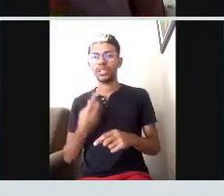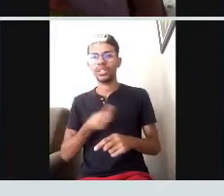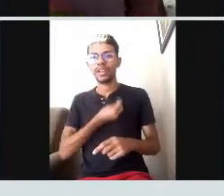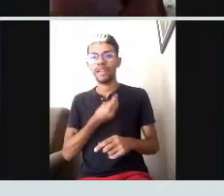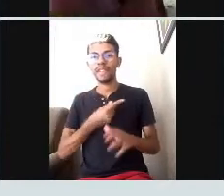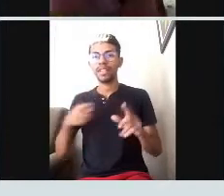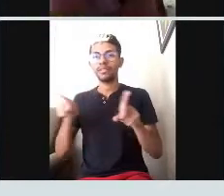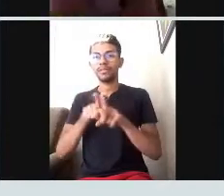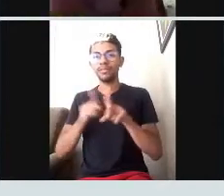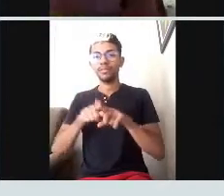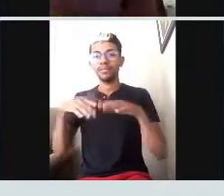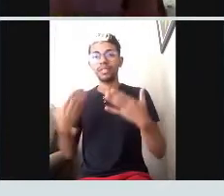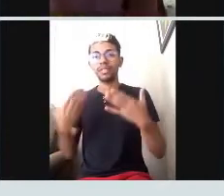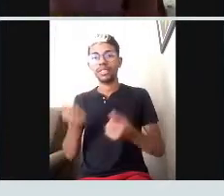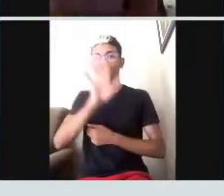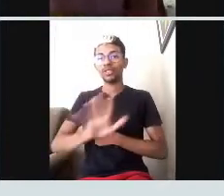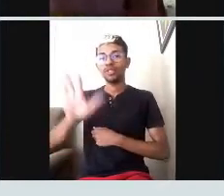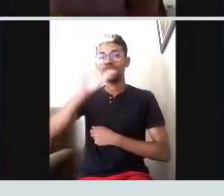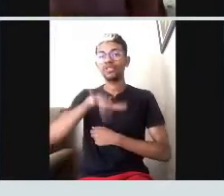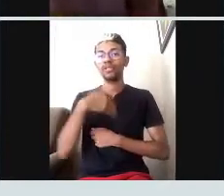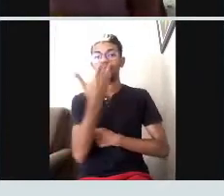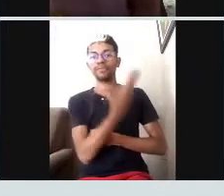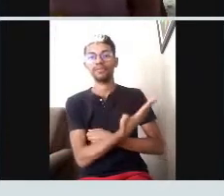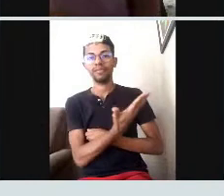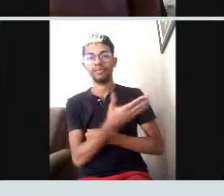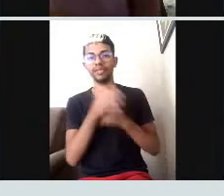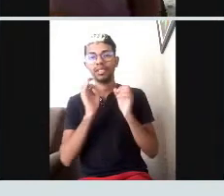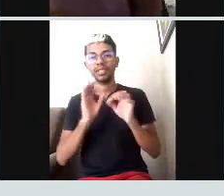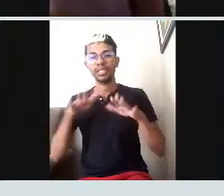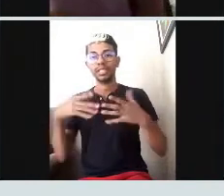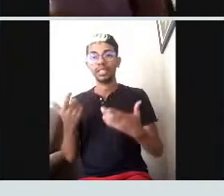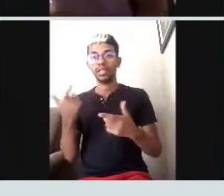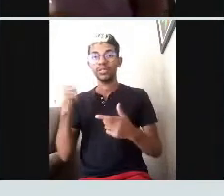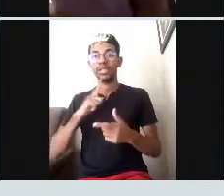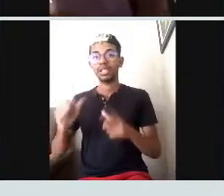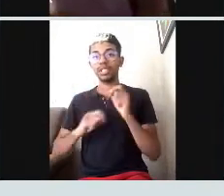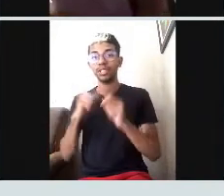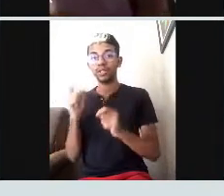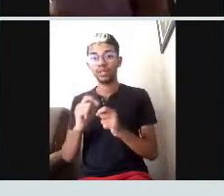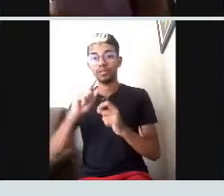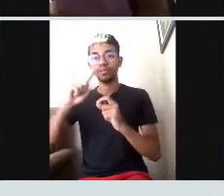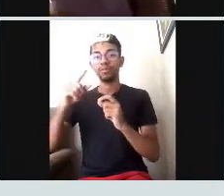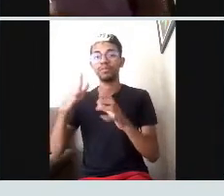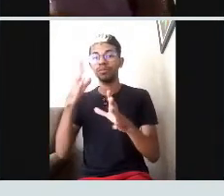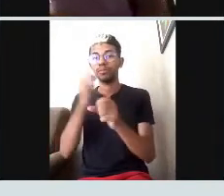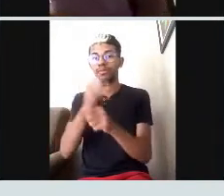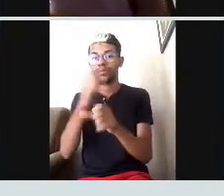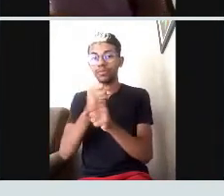isso. E aí a gente tem a atribuição de notas. Como eu já falei, ela vai de 0